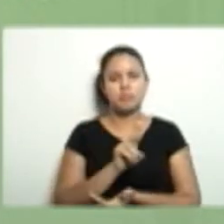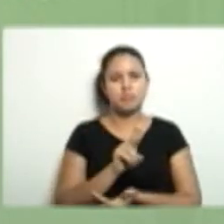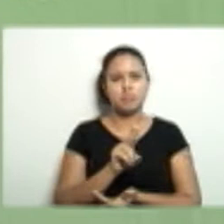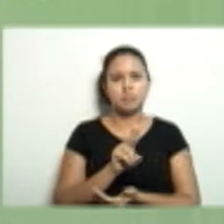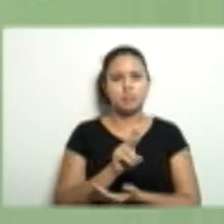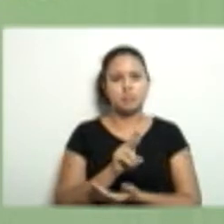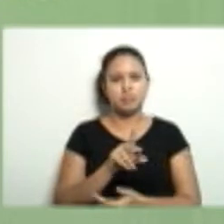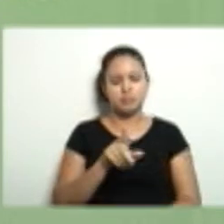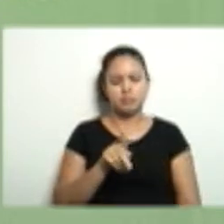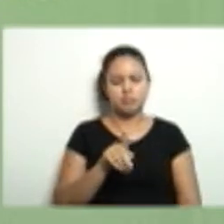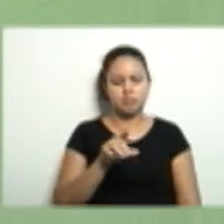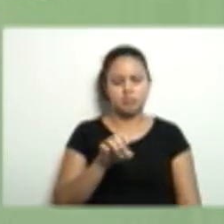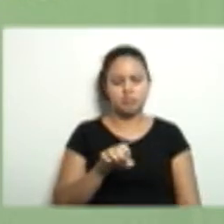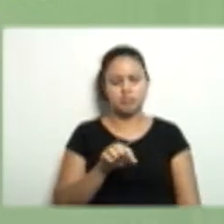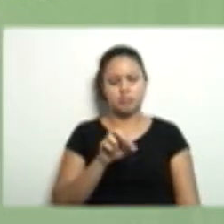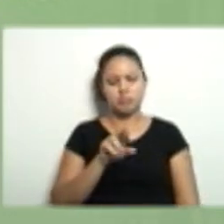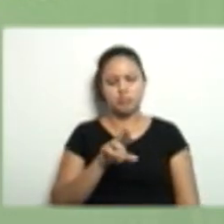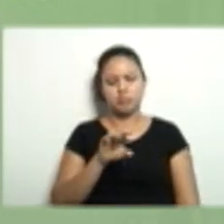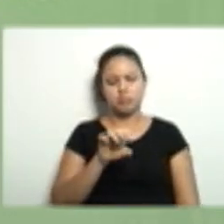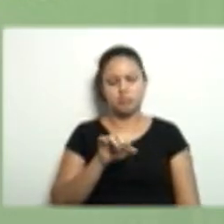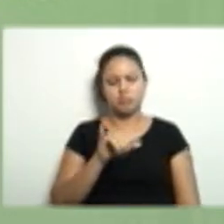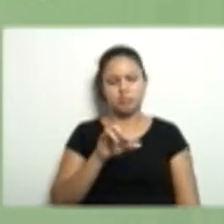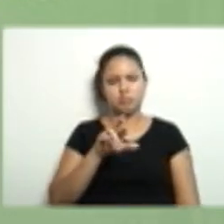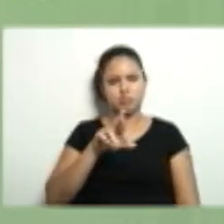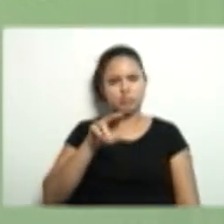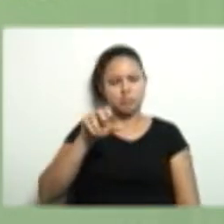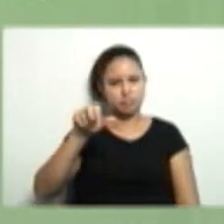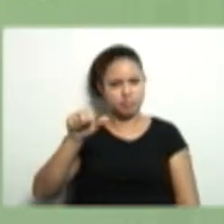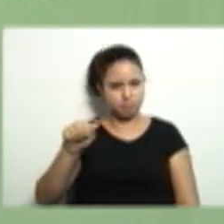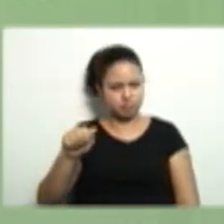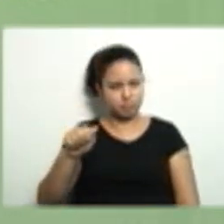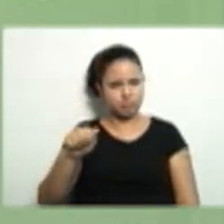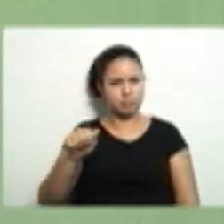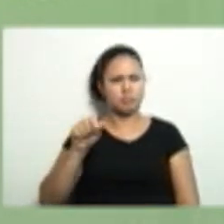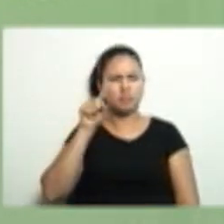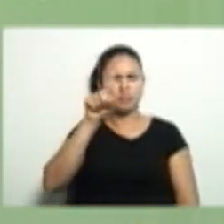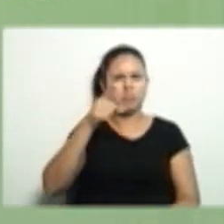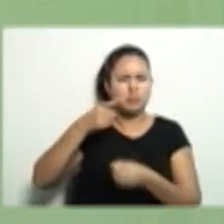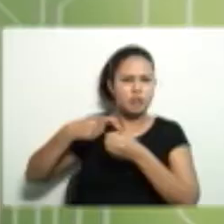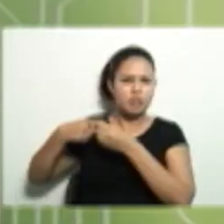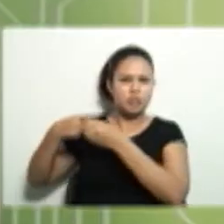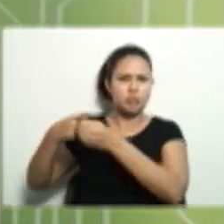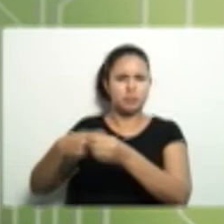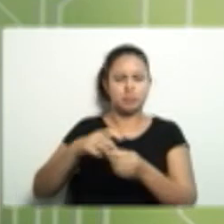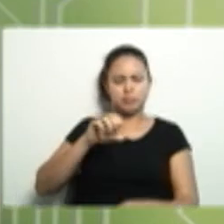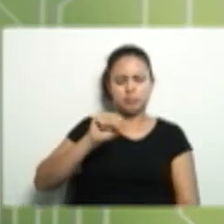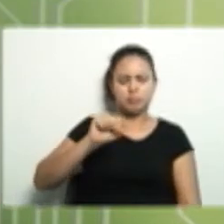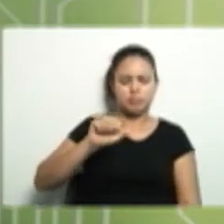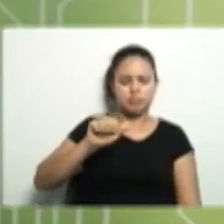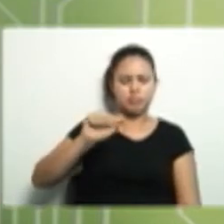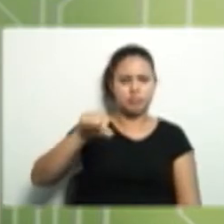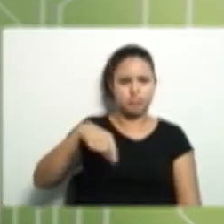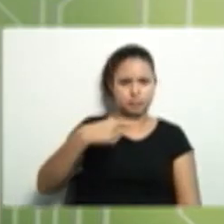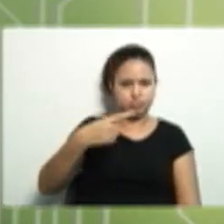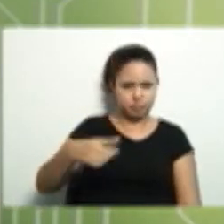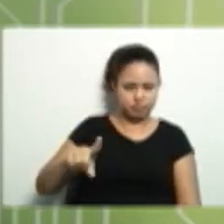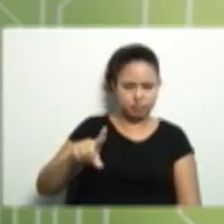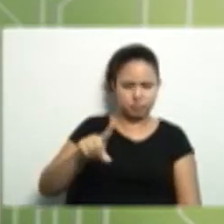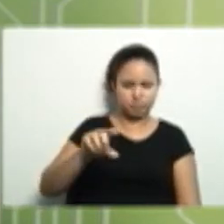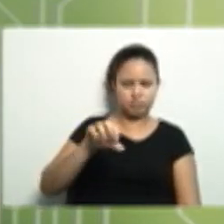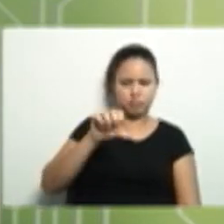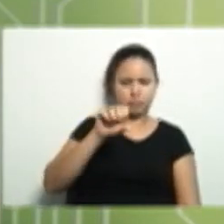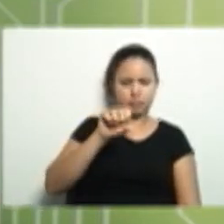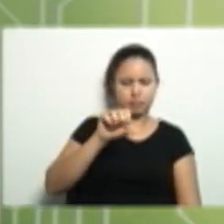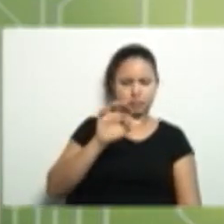Pereira e Cáceres, São Francisco. Ah, de São Francisco. Okay? Sejam bem-vindas, meninas de São Francisco. É isso aí mesmo. Seria assim,